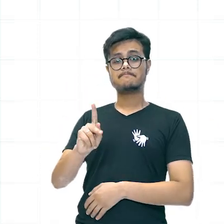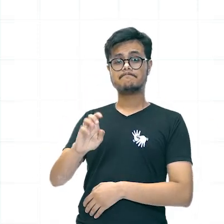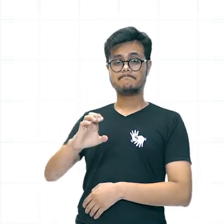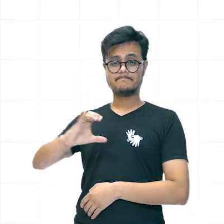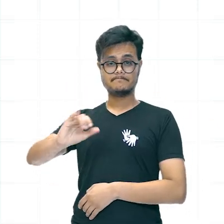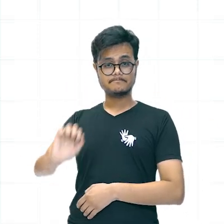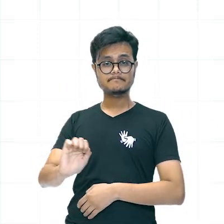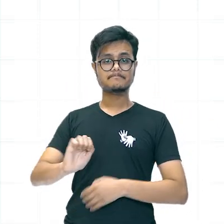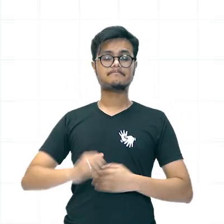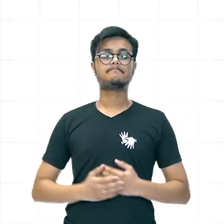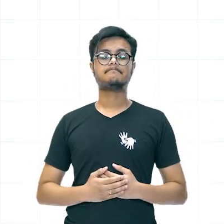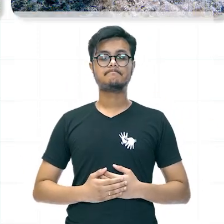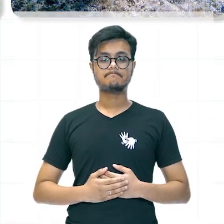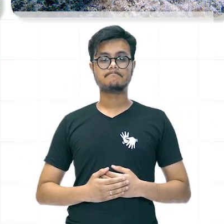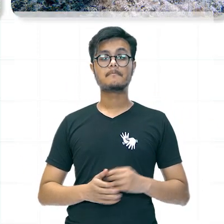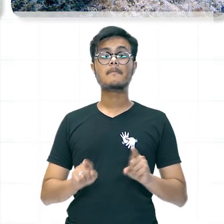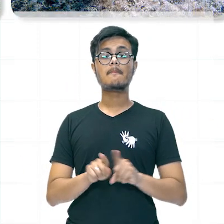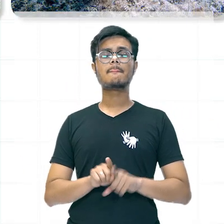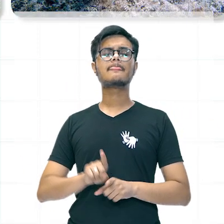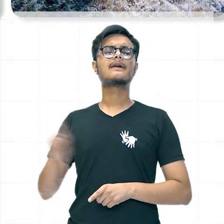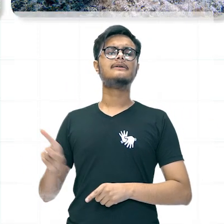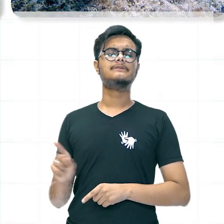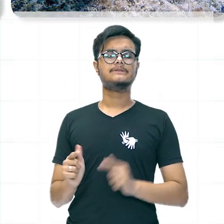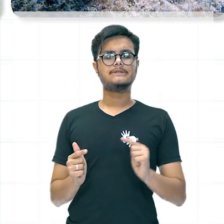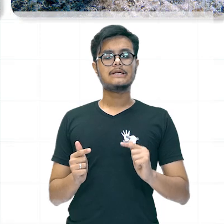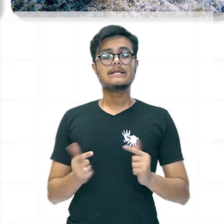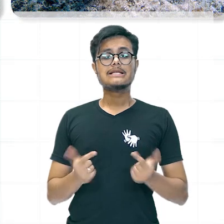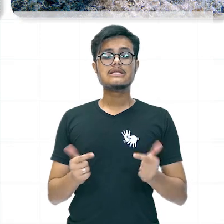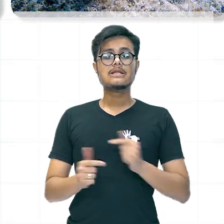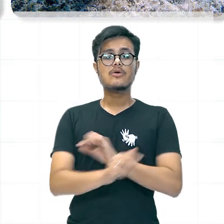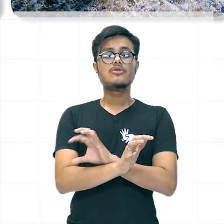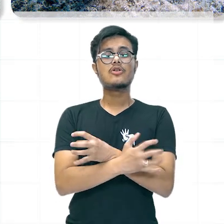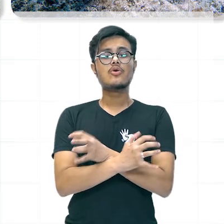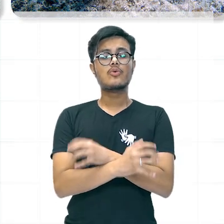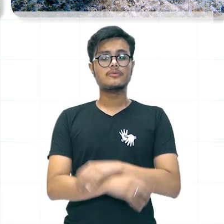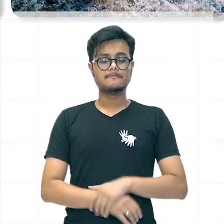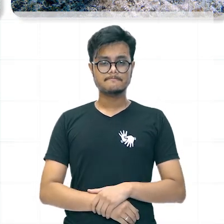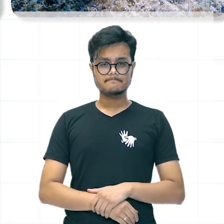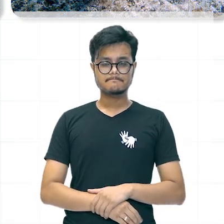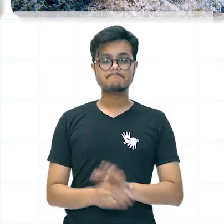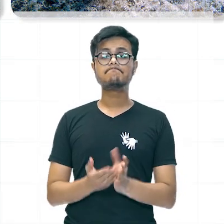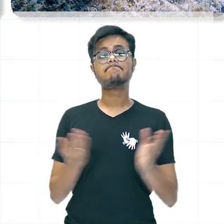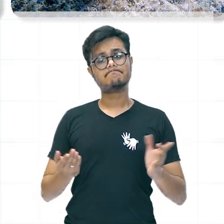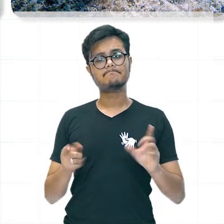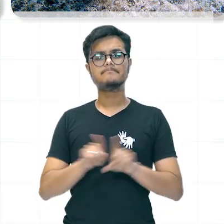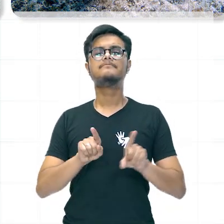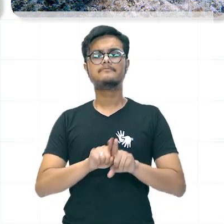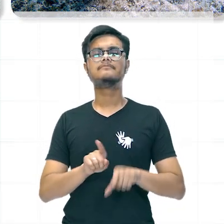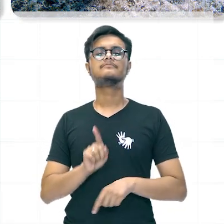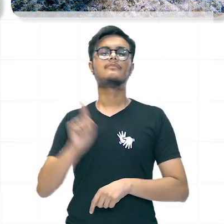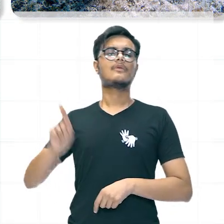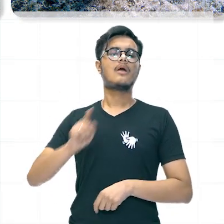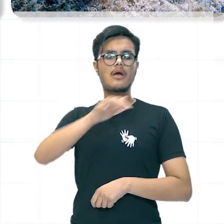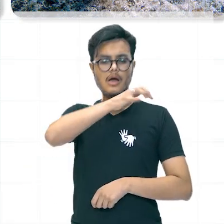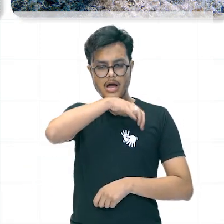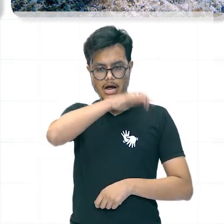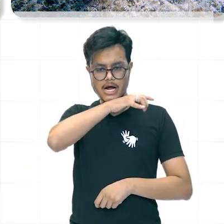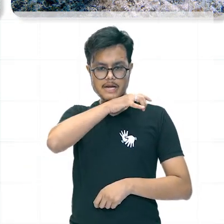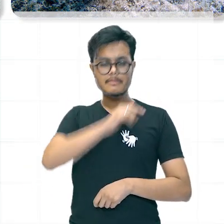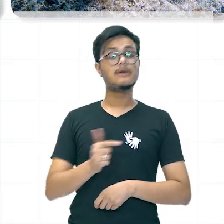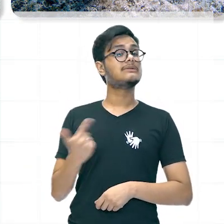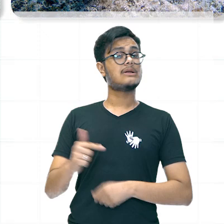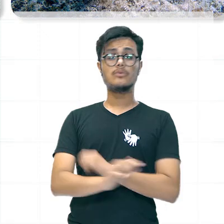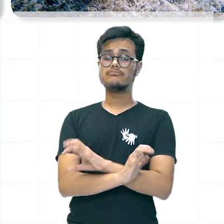espécies. E a gente vai avançando aí para recapitular sobre os invertebrados. A gente tem aí os invertebrados, que são aqueles animais que